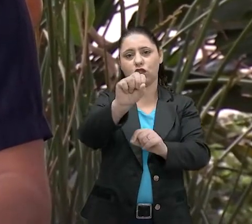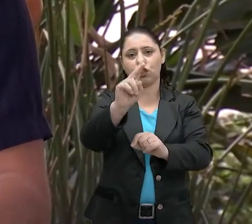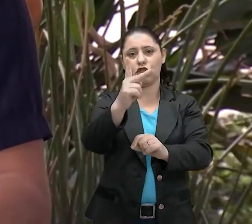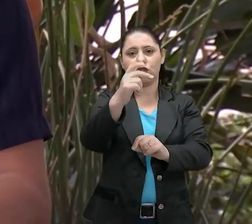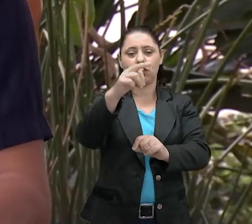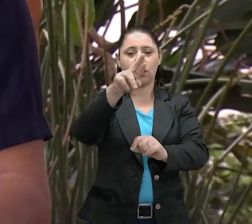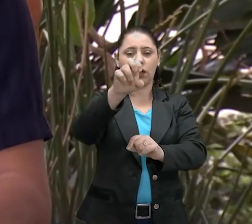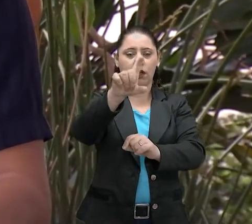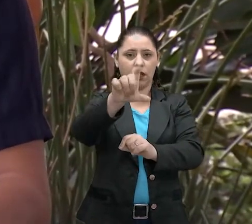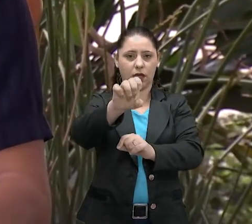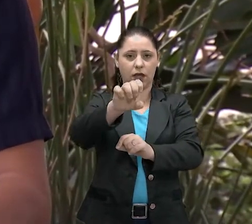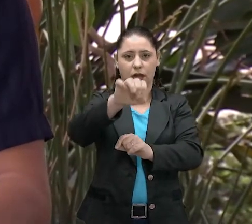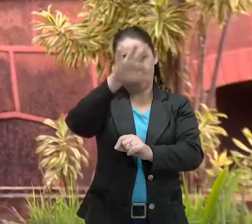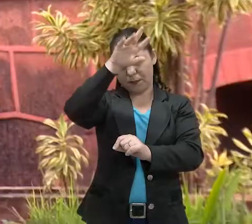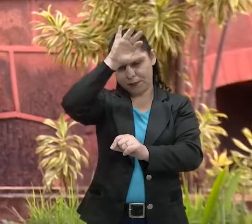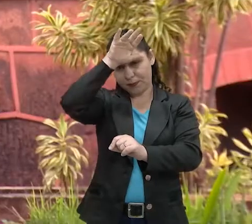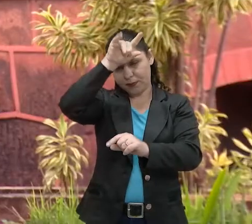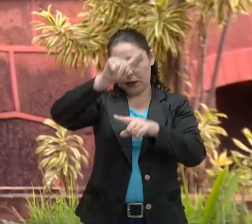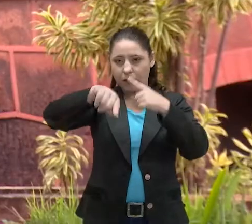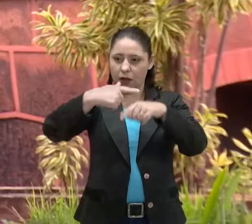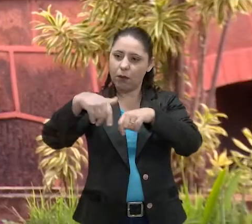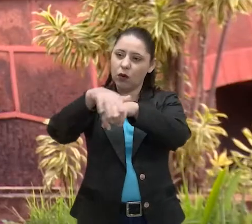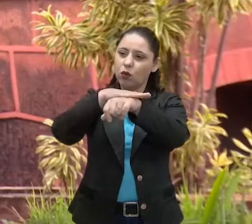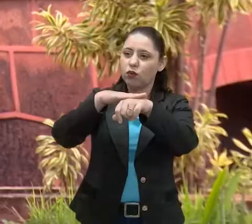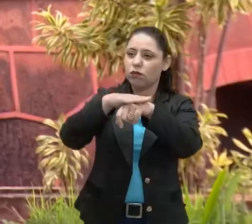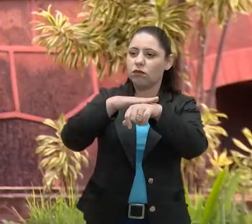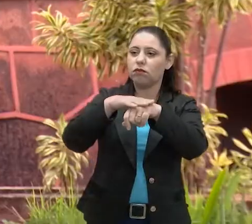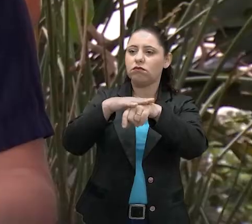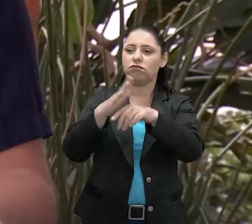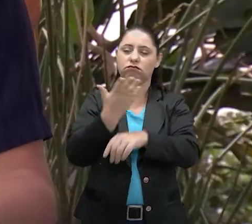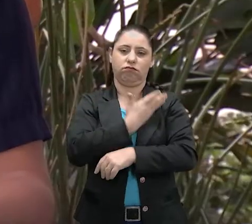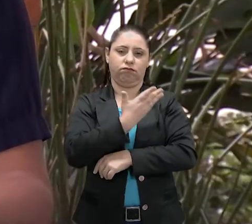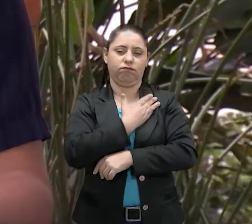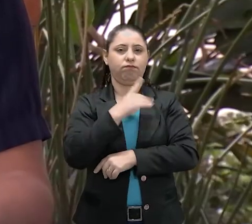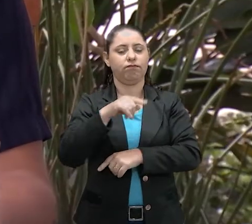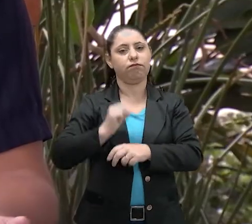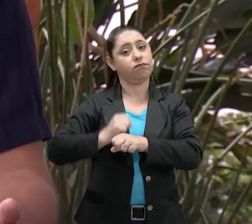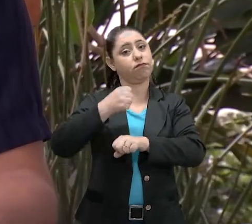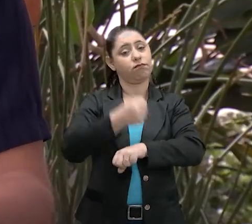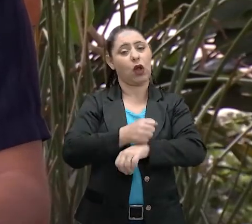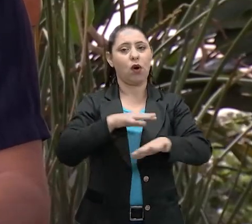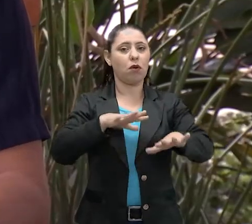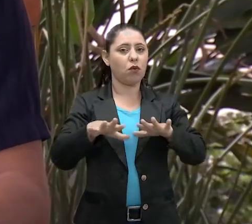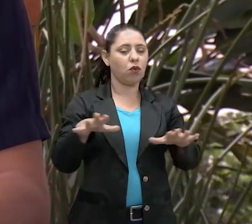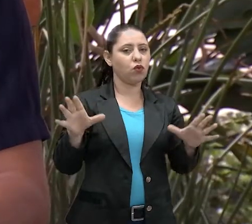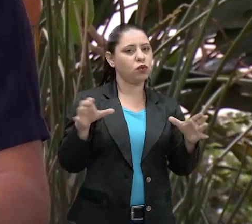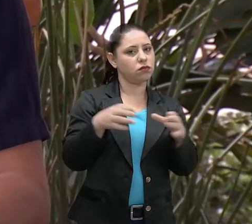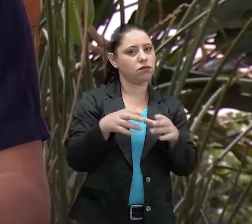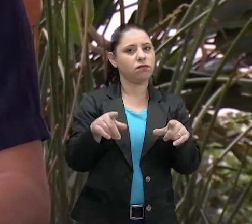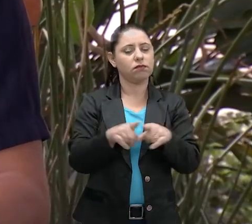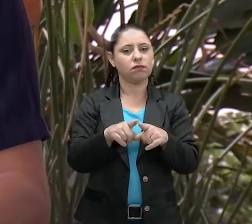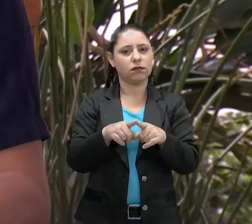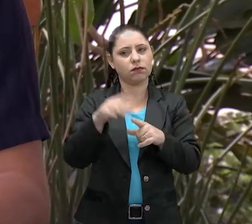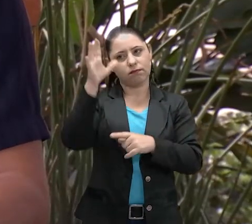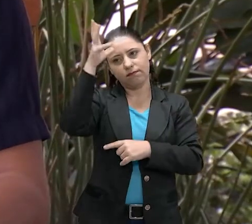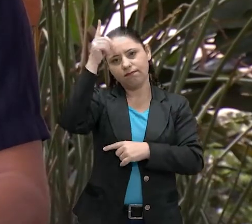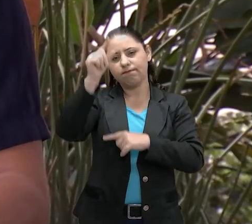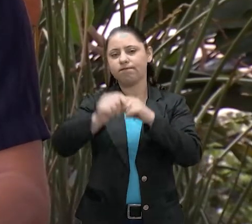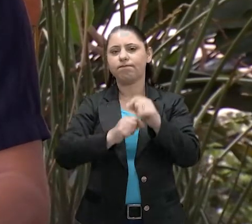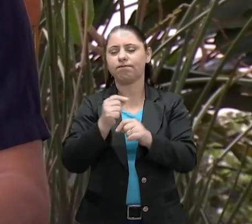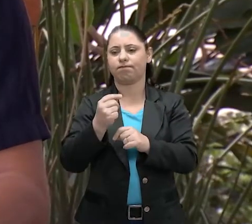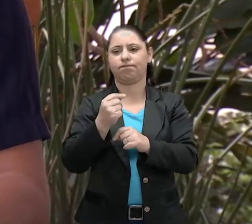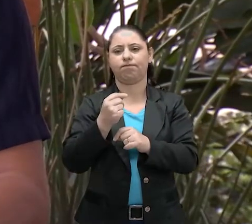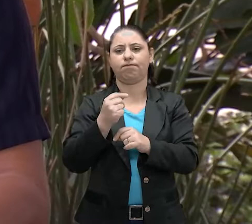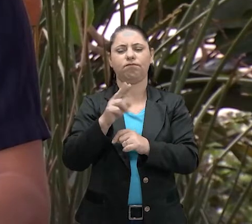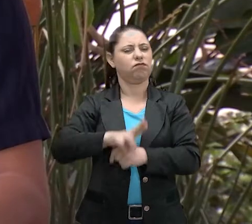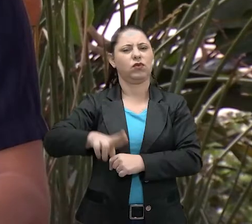uma mulher travesti. Mas depois, conversando com alguns amigos engajados e da militância, a gente resolveu que